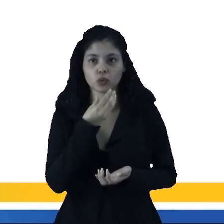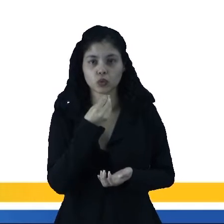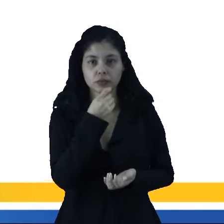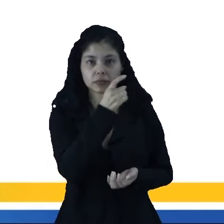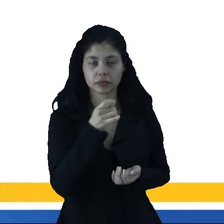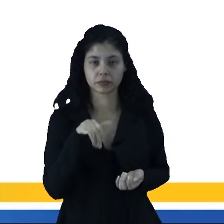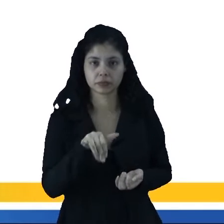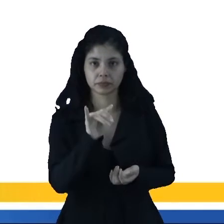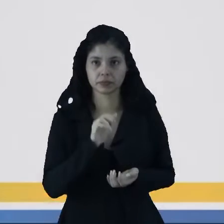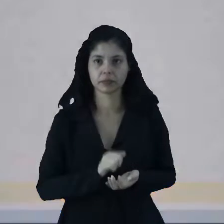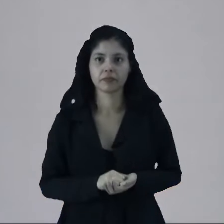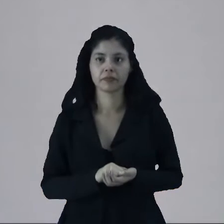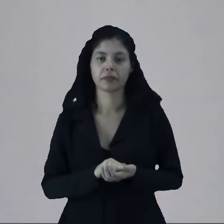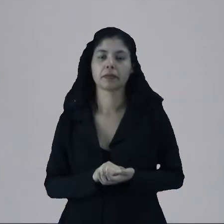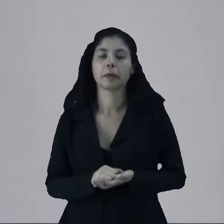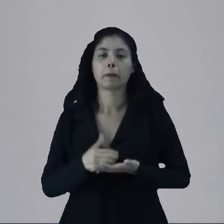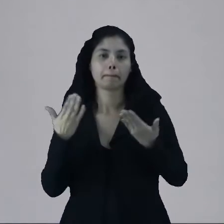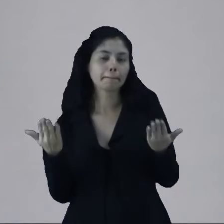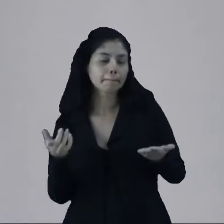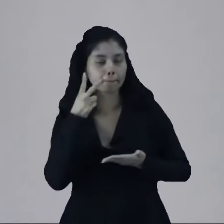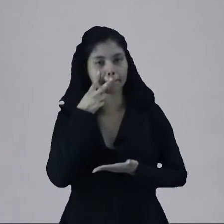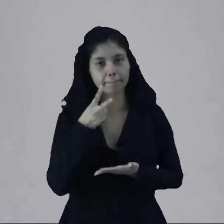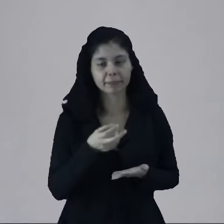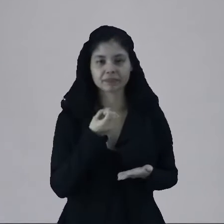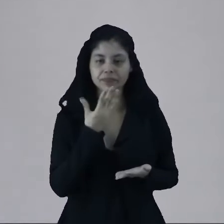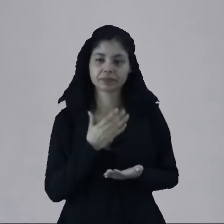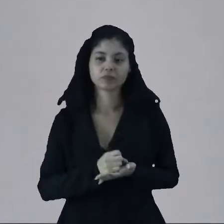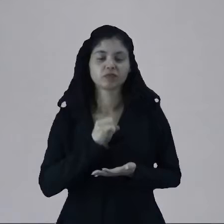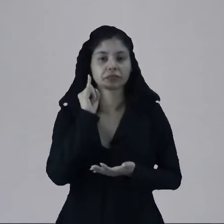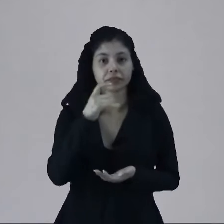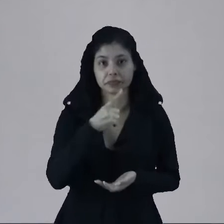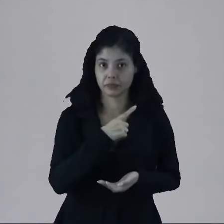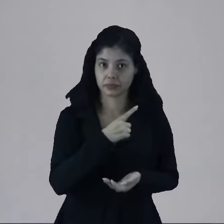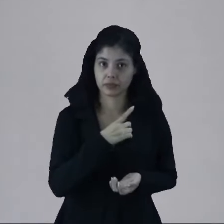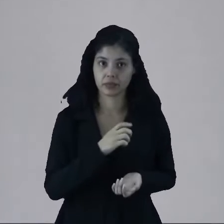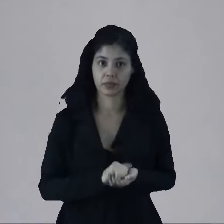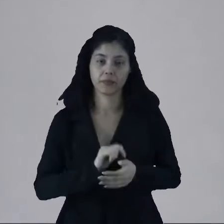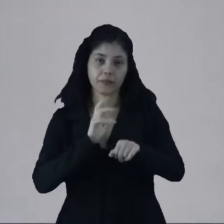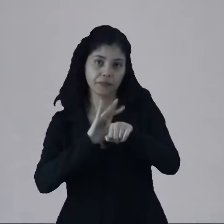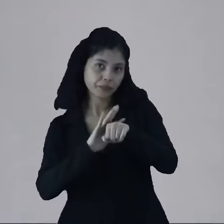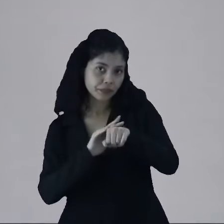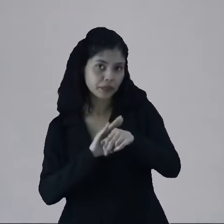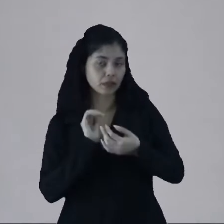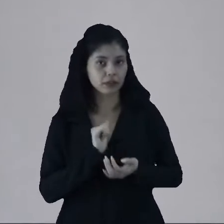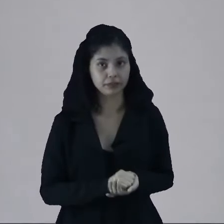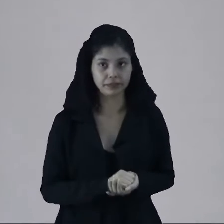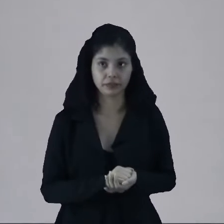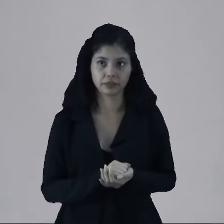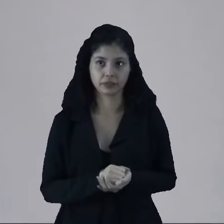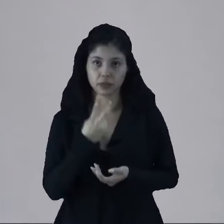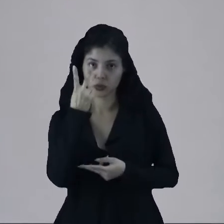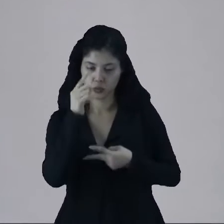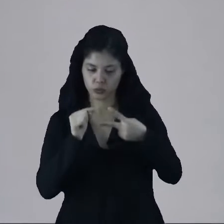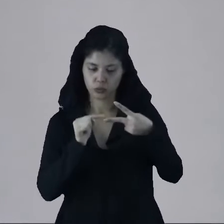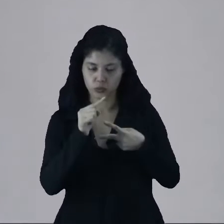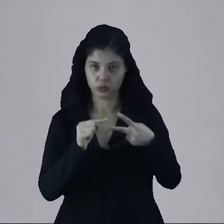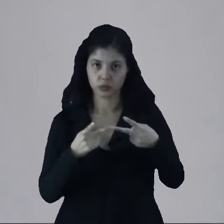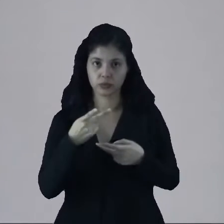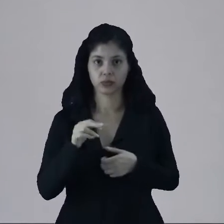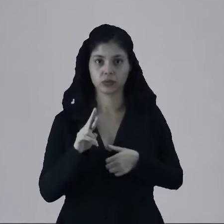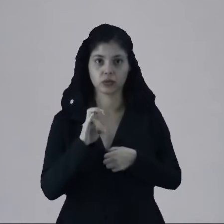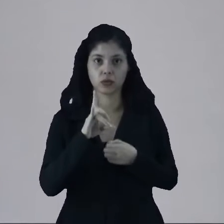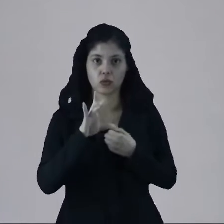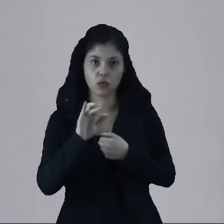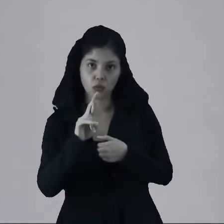homens XY. Então veja bem, se eu tenho essa doença relacionada a um dos pares, a um